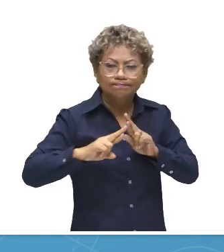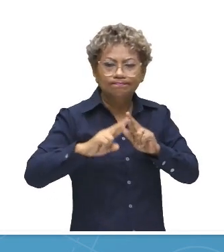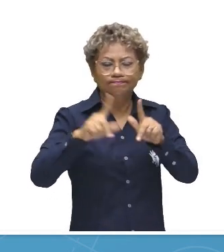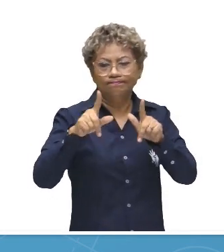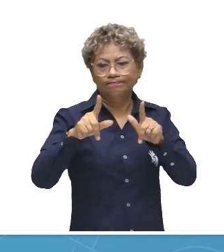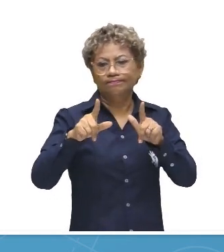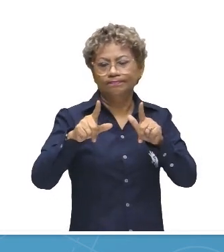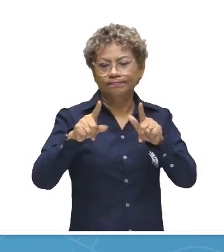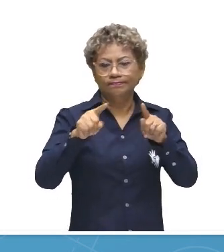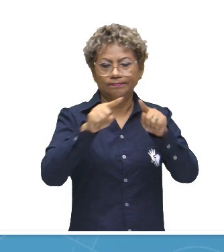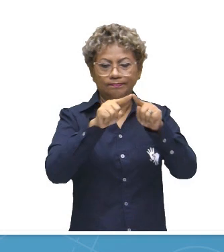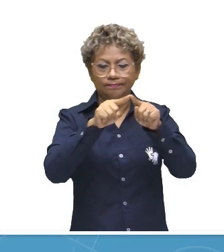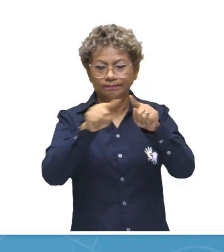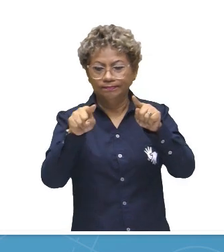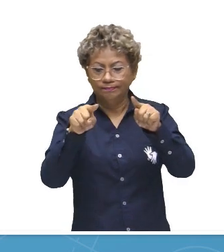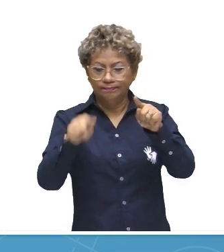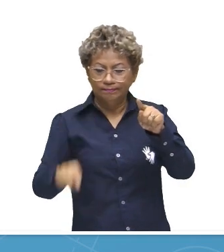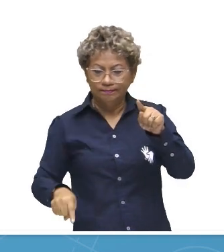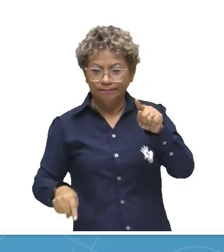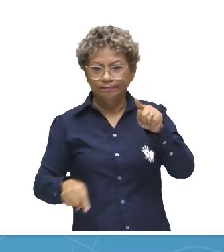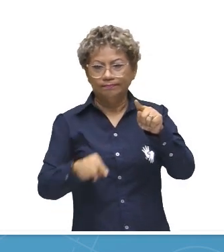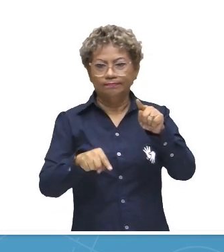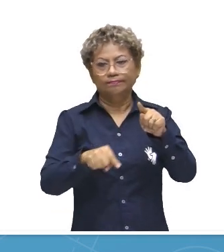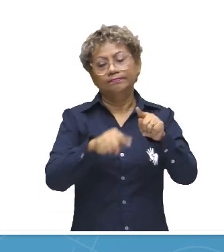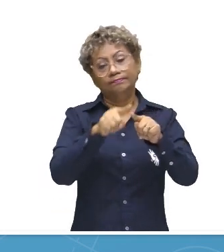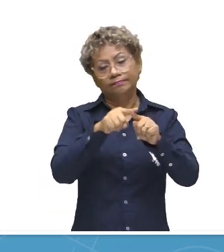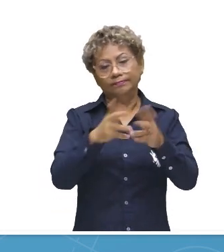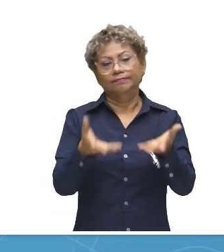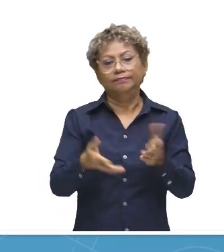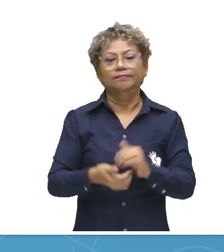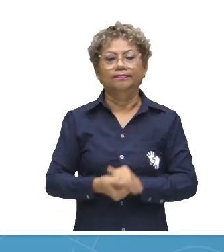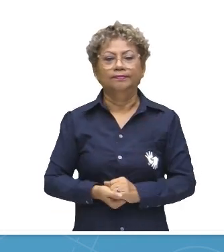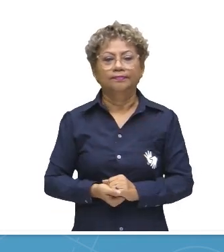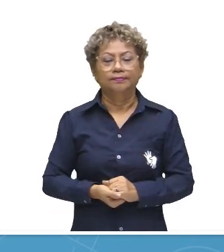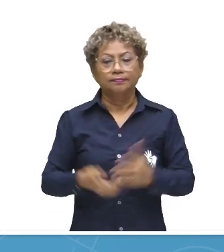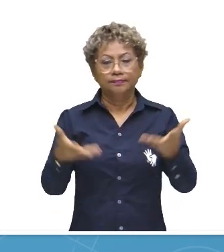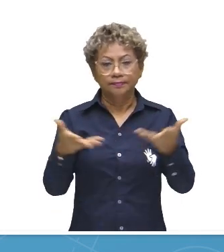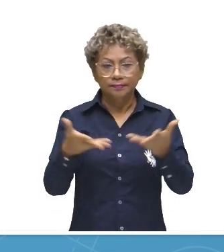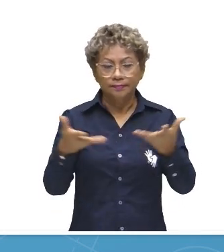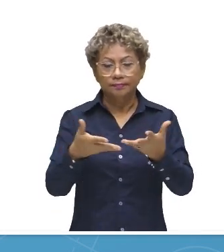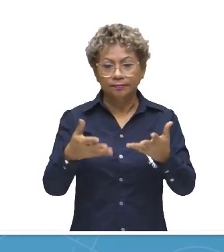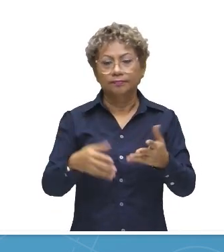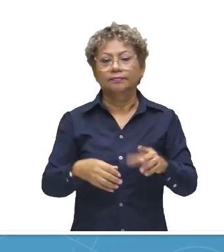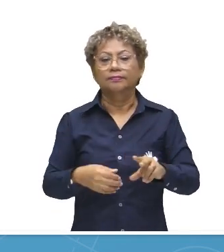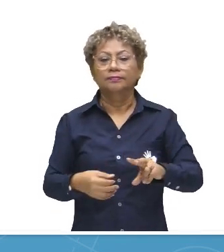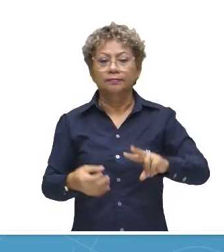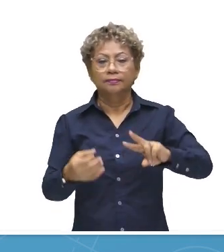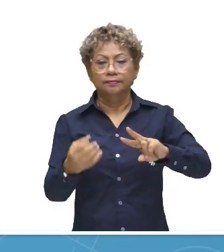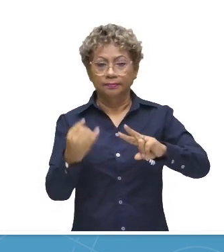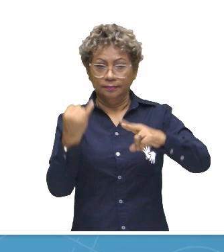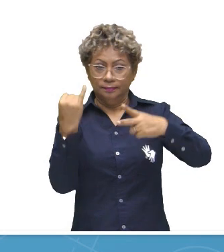Polígonos convexos. Pessoal, isso aqui é importante a gente dar uma olhada aqui e entender bem essa definição.